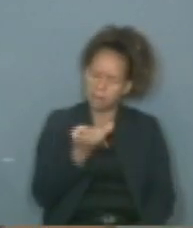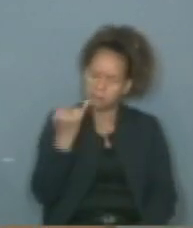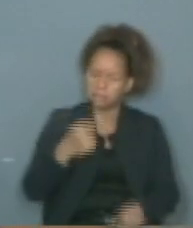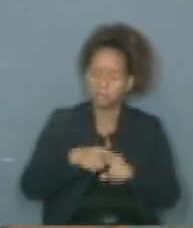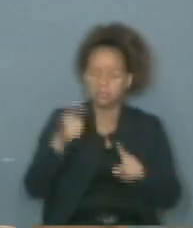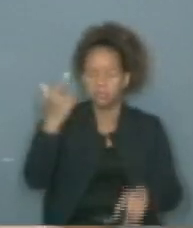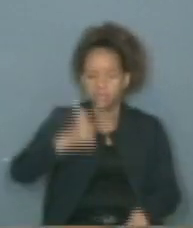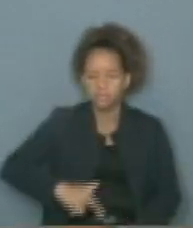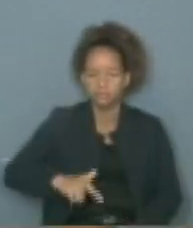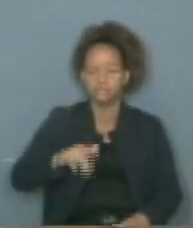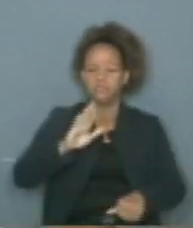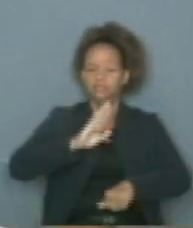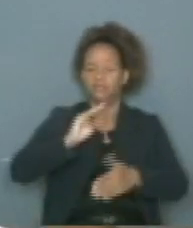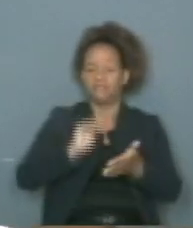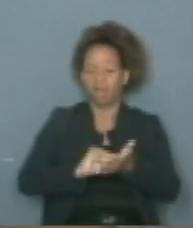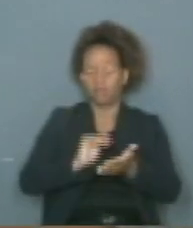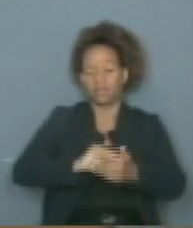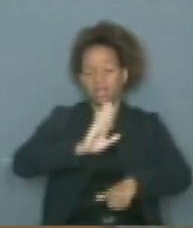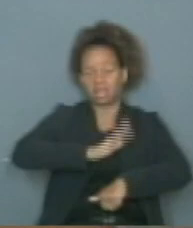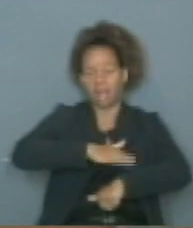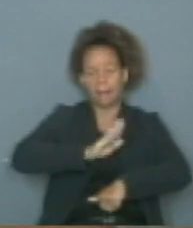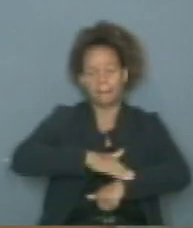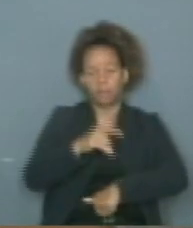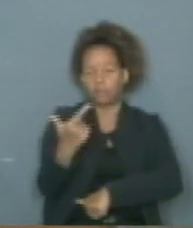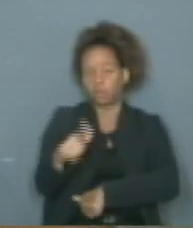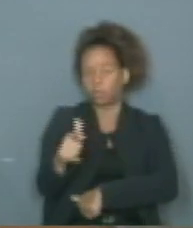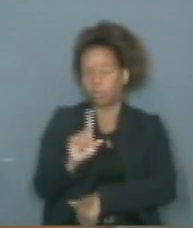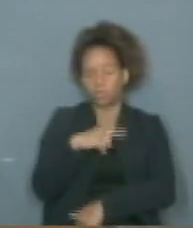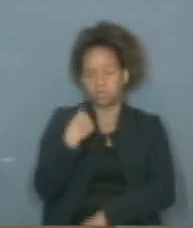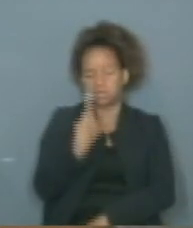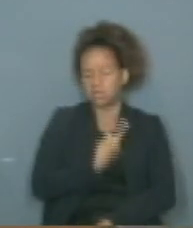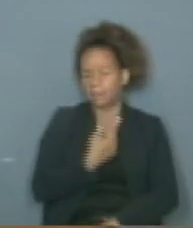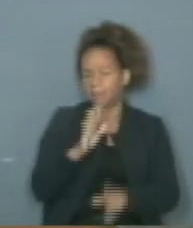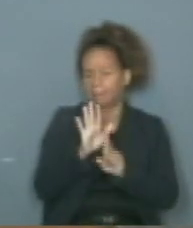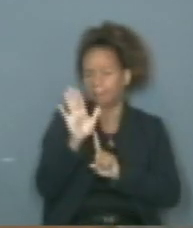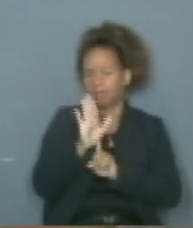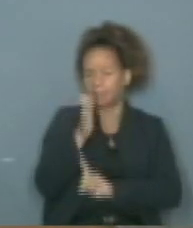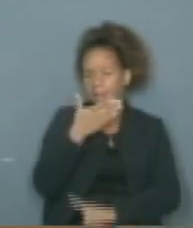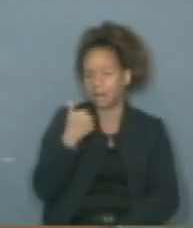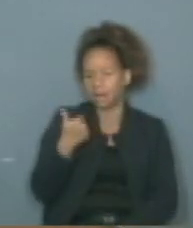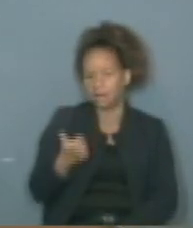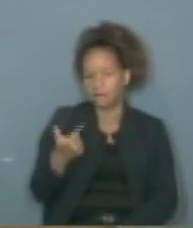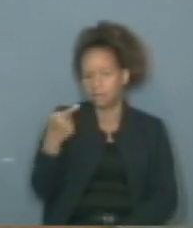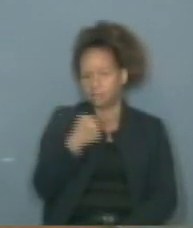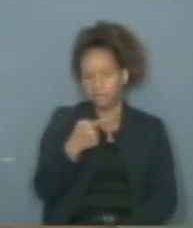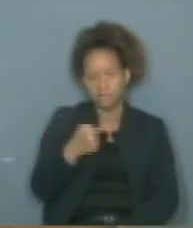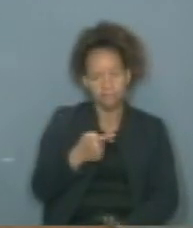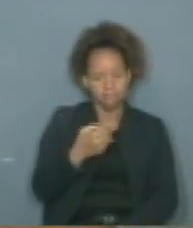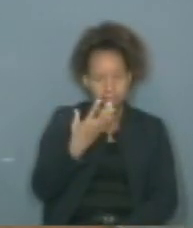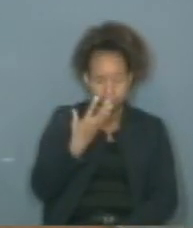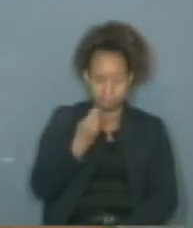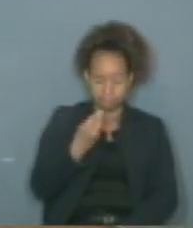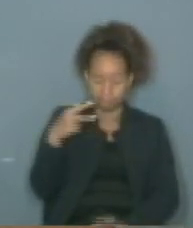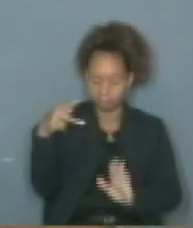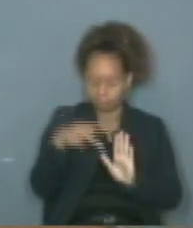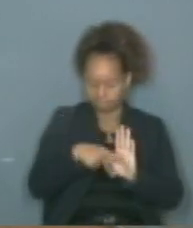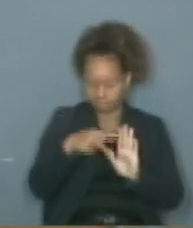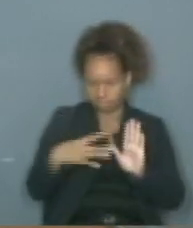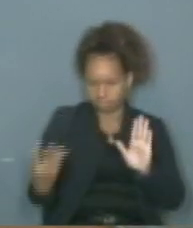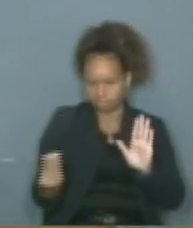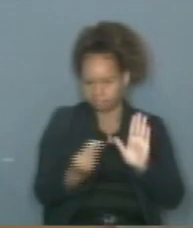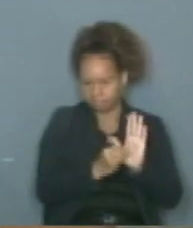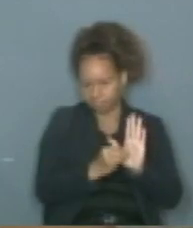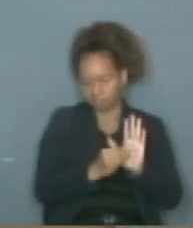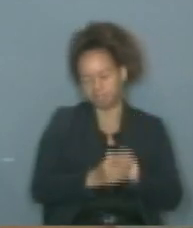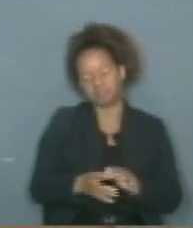uma vez, por falta de tempo, nós não conseguimos trazer emendas que melhoraria e muito o projeto.